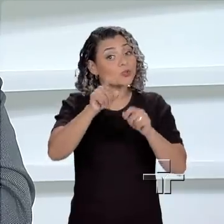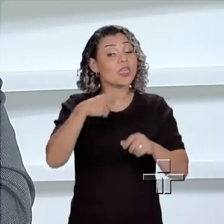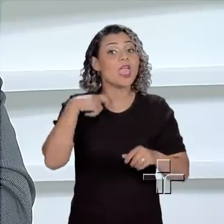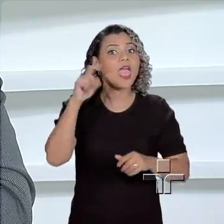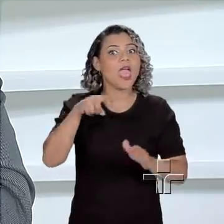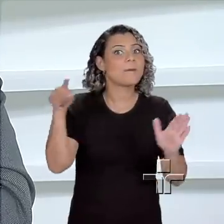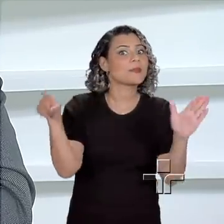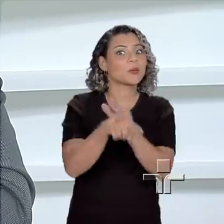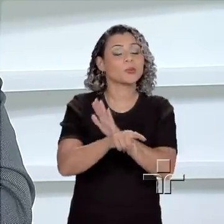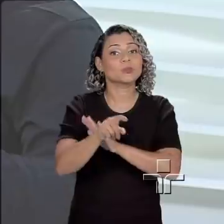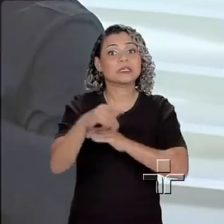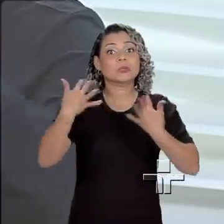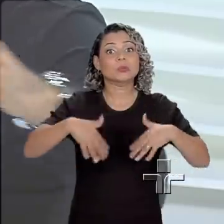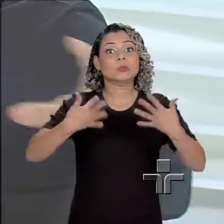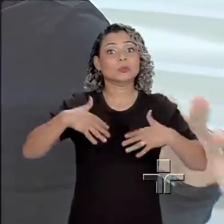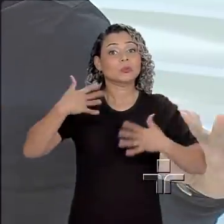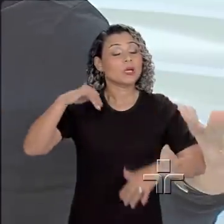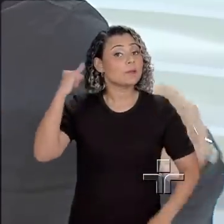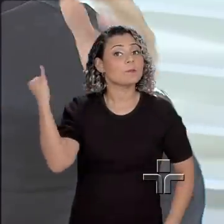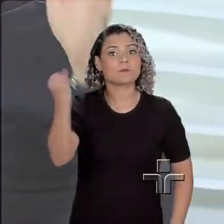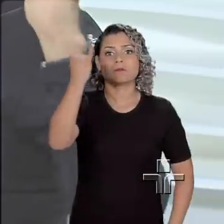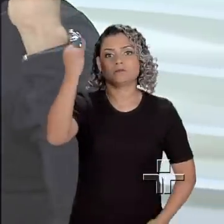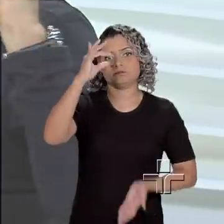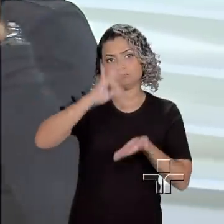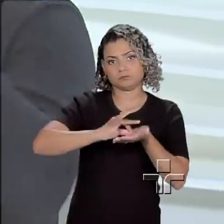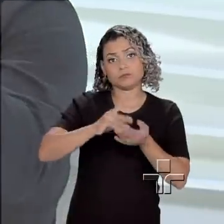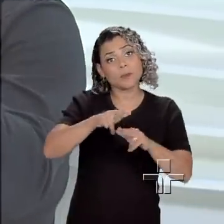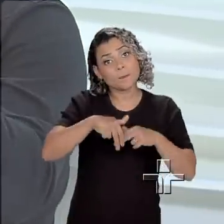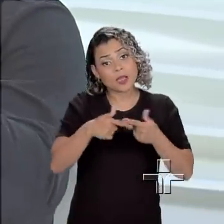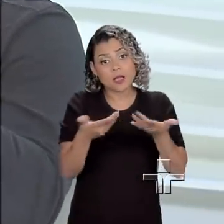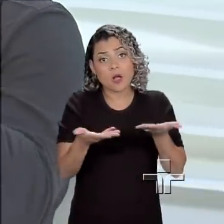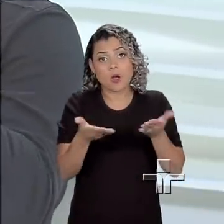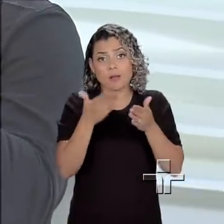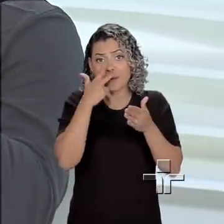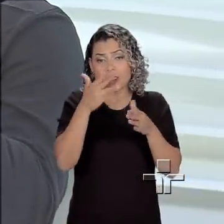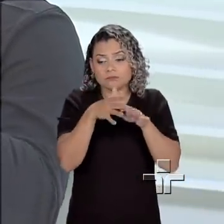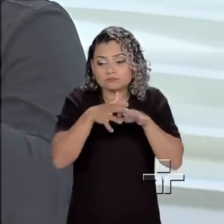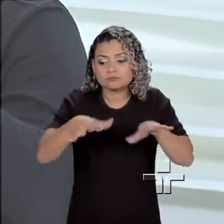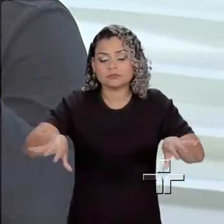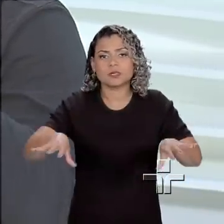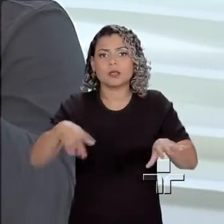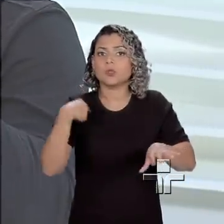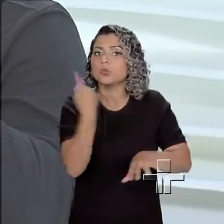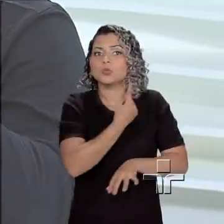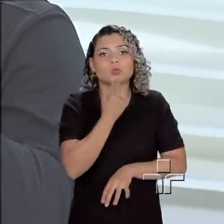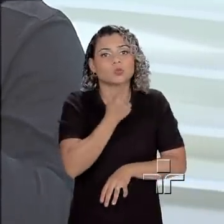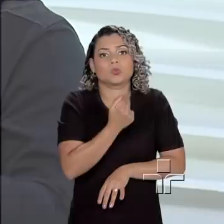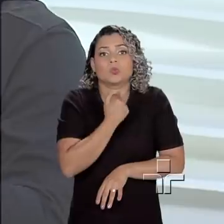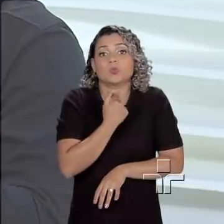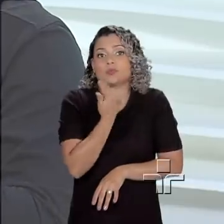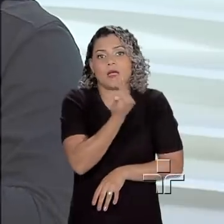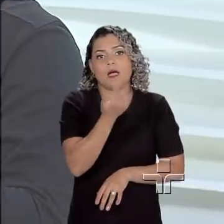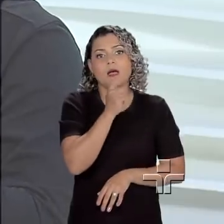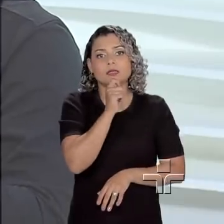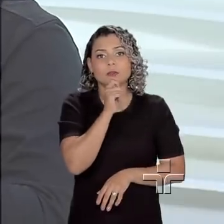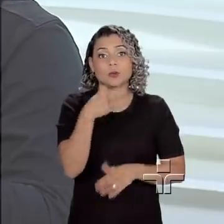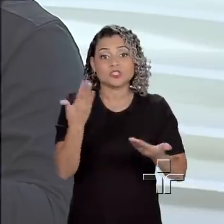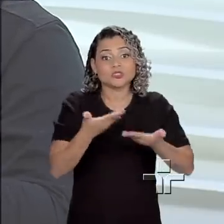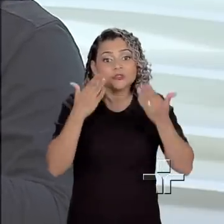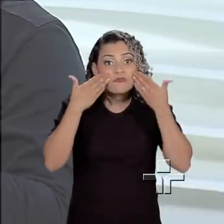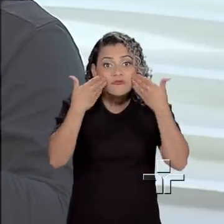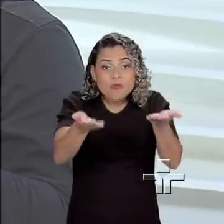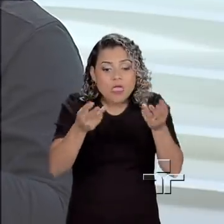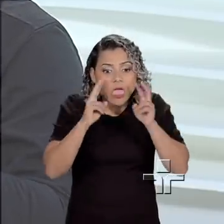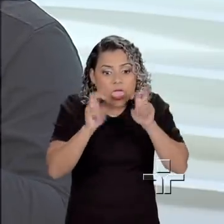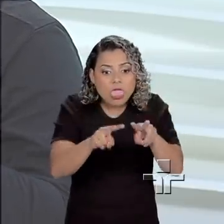XXI. Como essa coisa é muito mais dispersa e não existe um Standard Oil que você possa ver claramente no cenário, não é? Eu acho